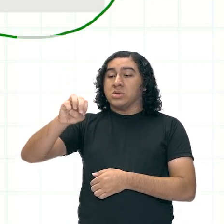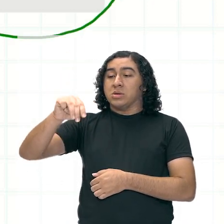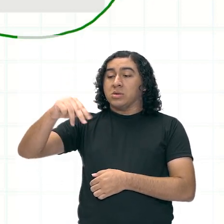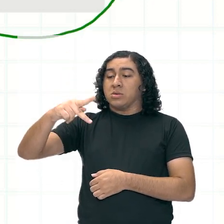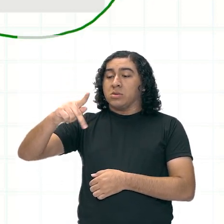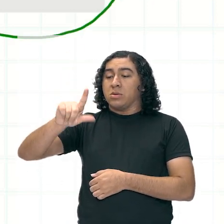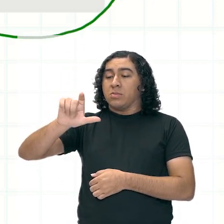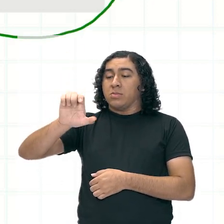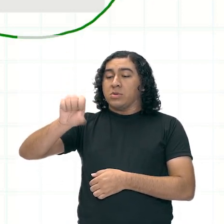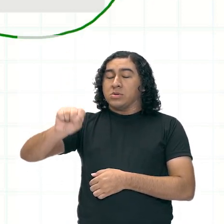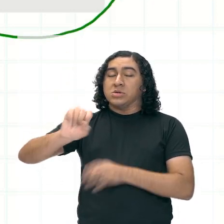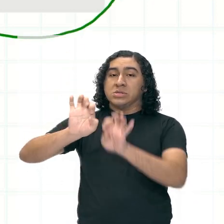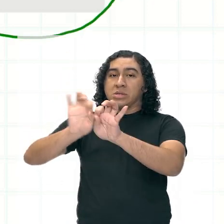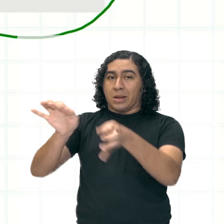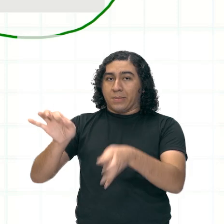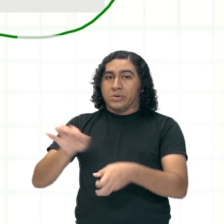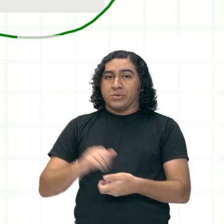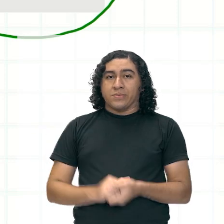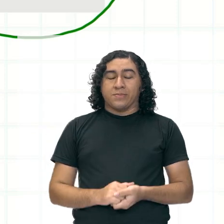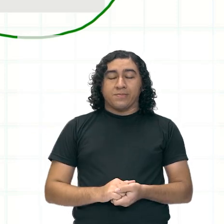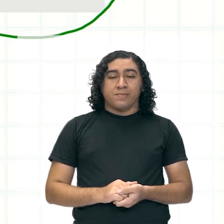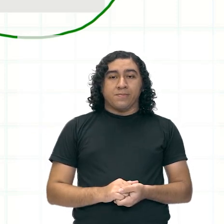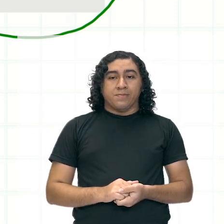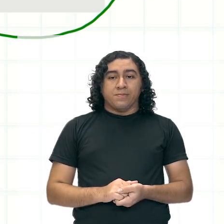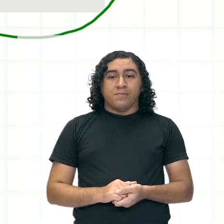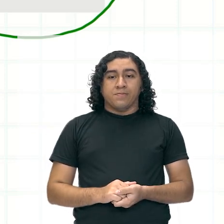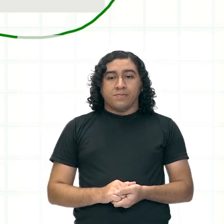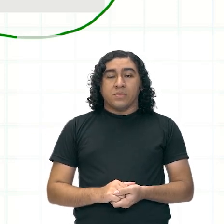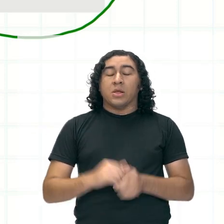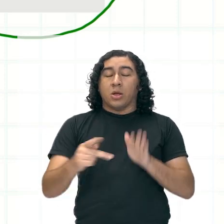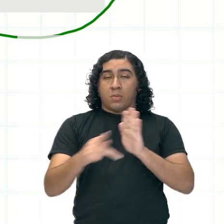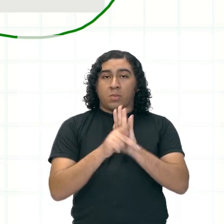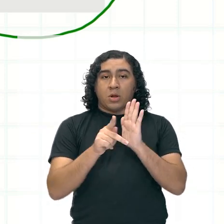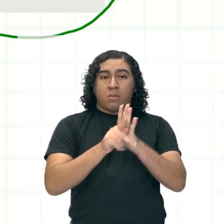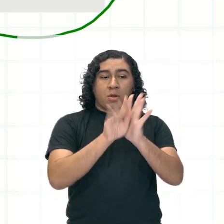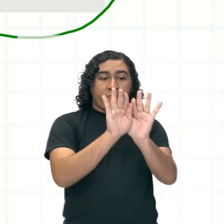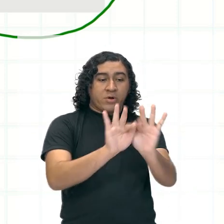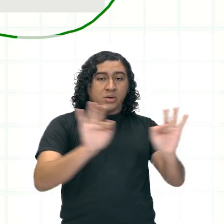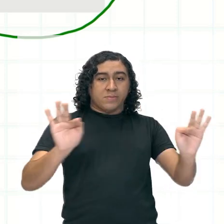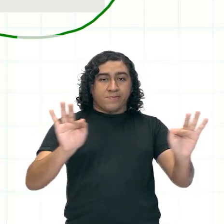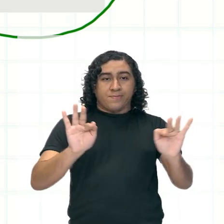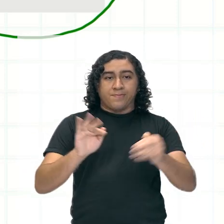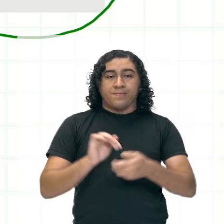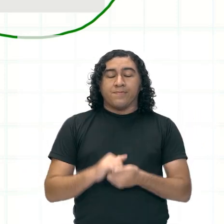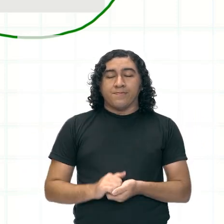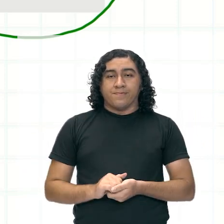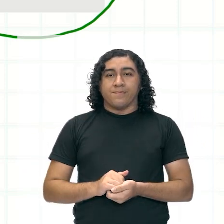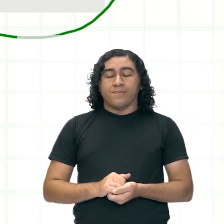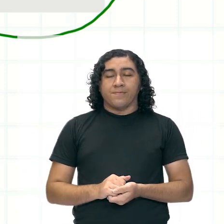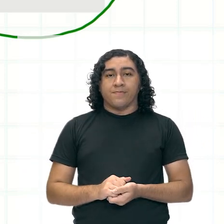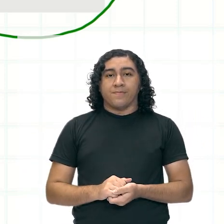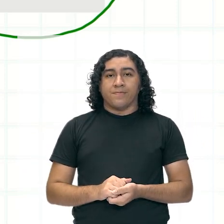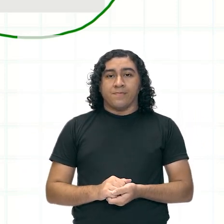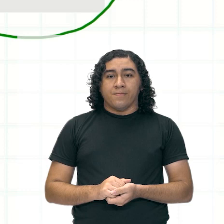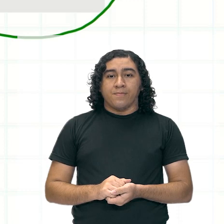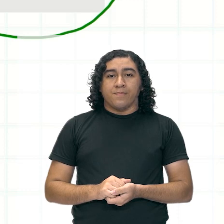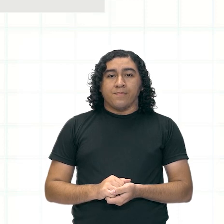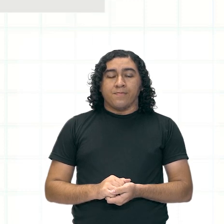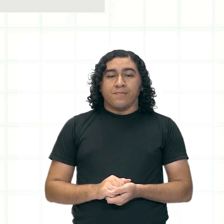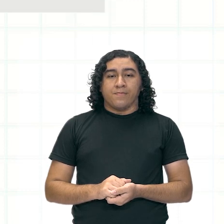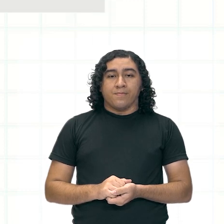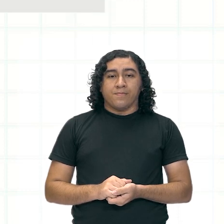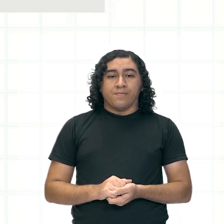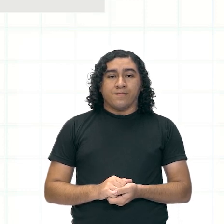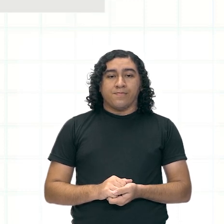simples, ok? Sujeito simples, a classificação aí do nosso enunciado, ok? Vamos